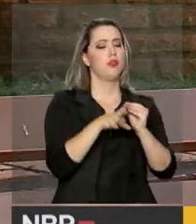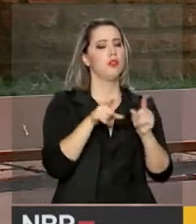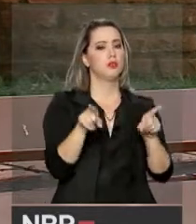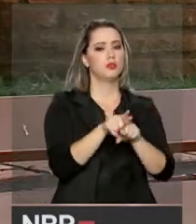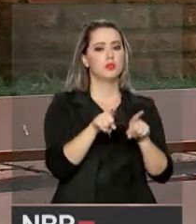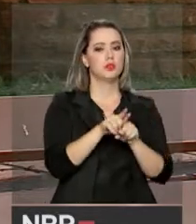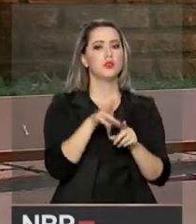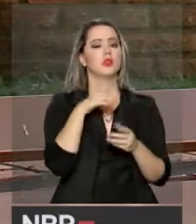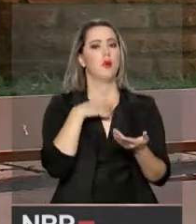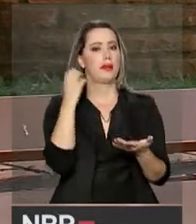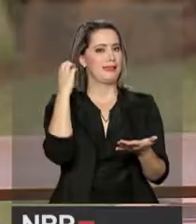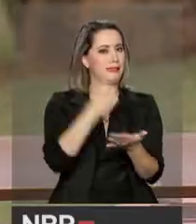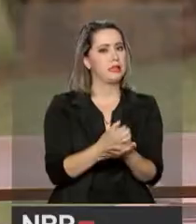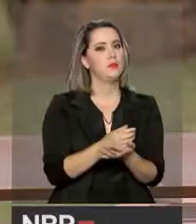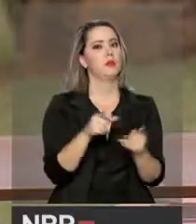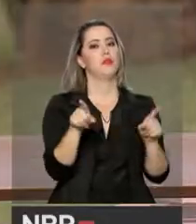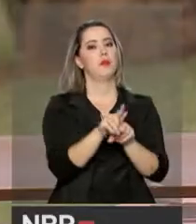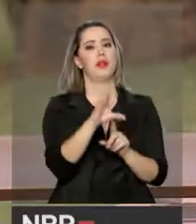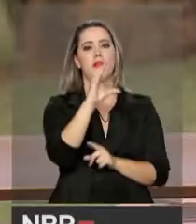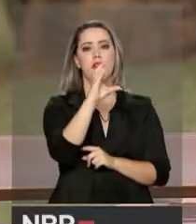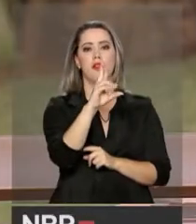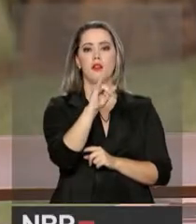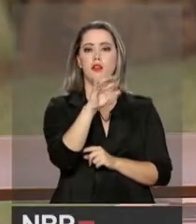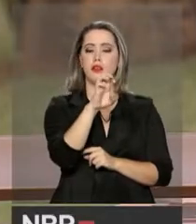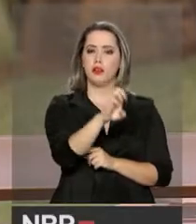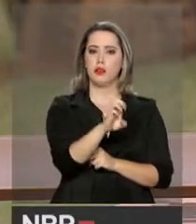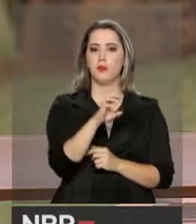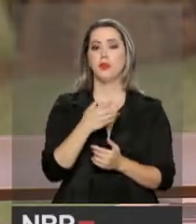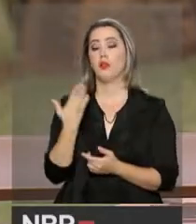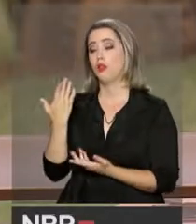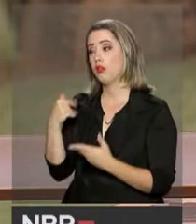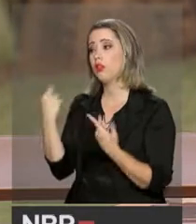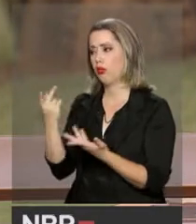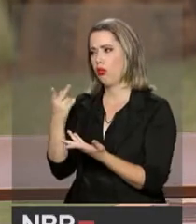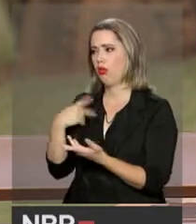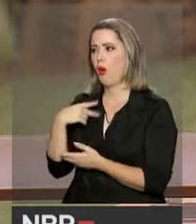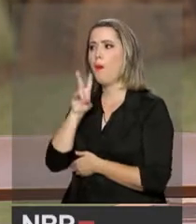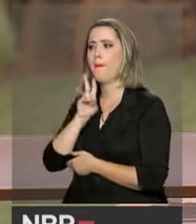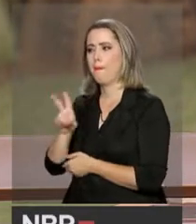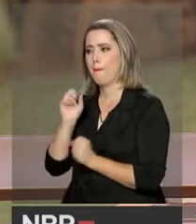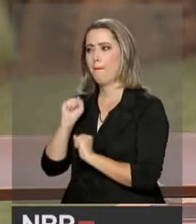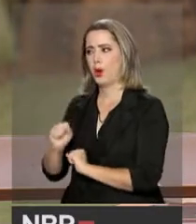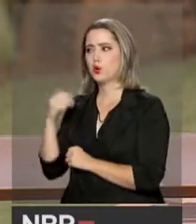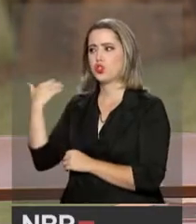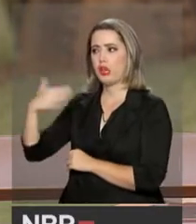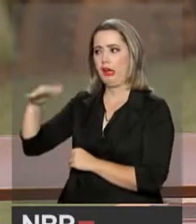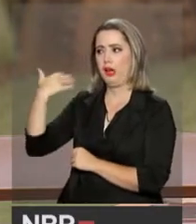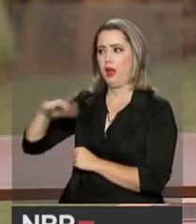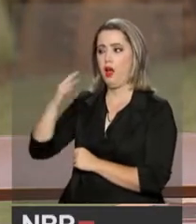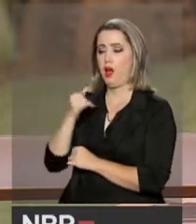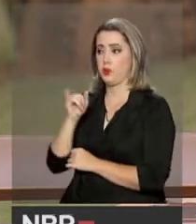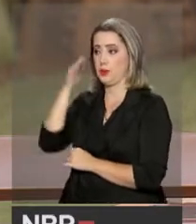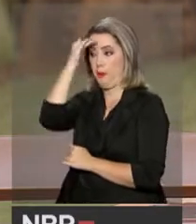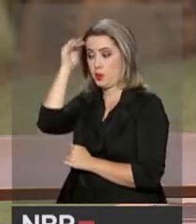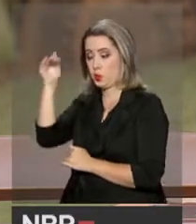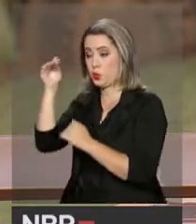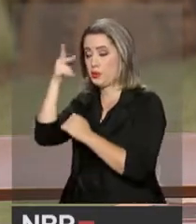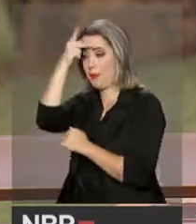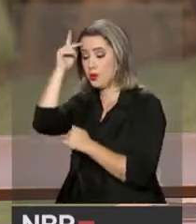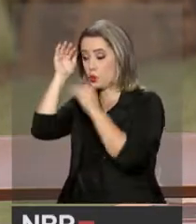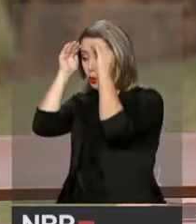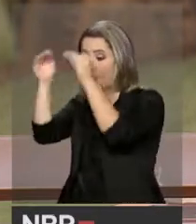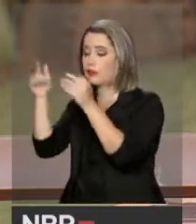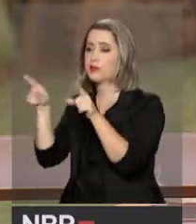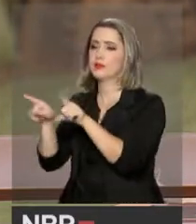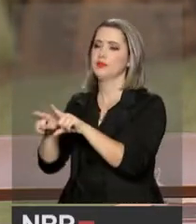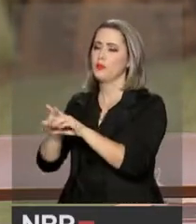um comportamento criminoso. Ou seja, não observar essas regras pode sair muito caro, né, para o empregador e mais ainda para a família do